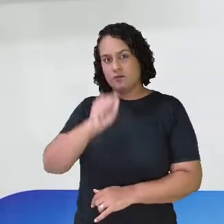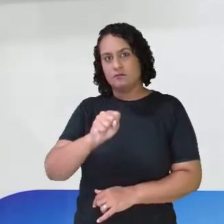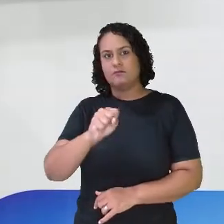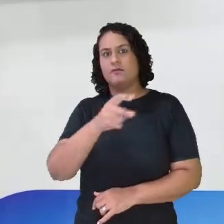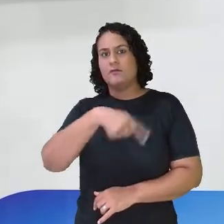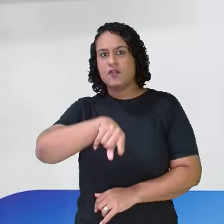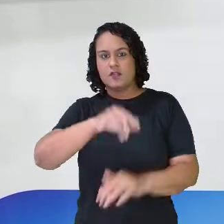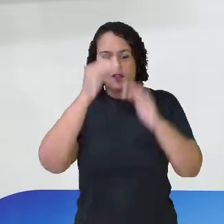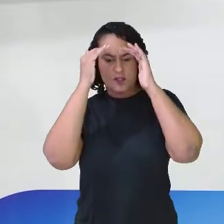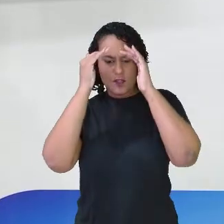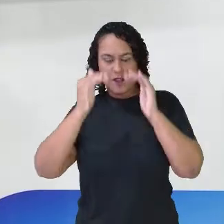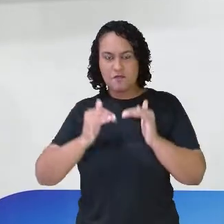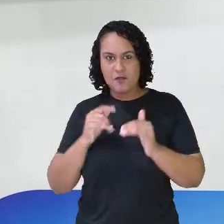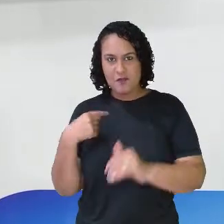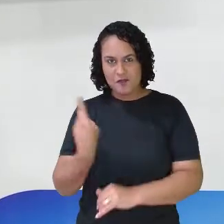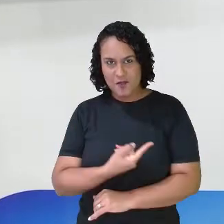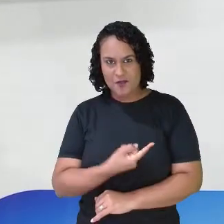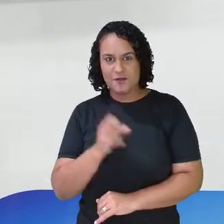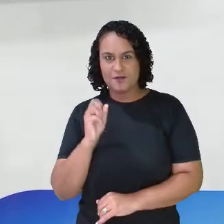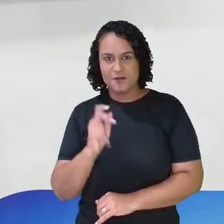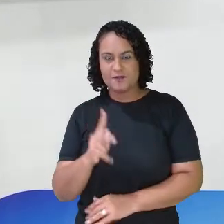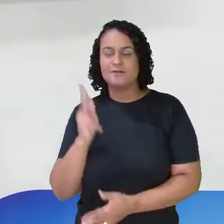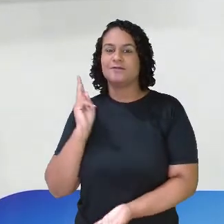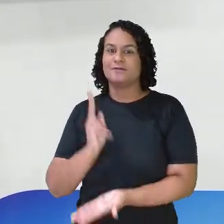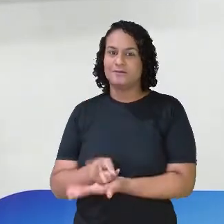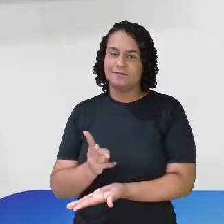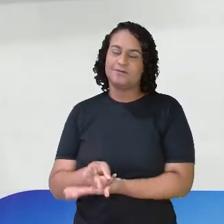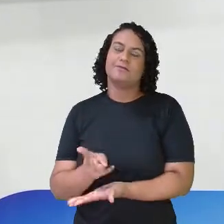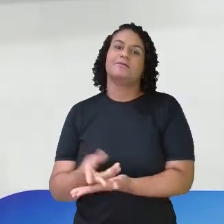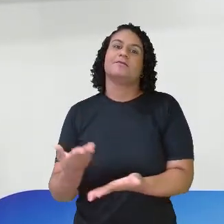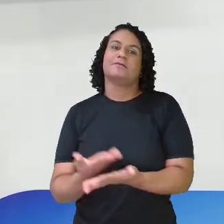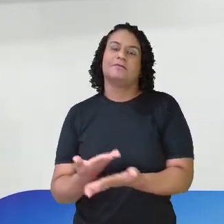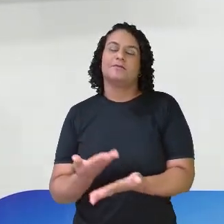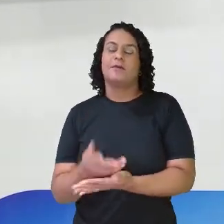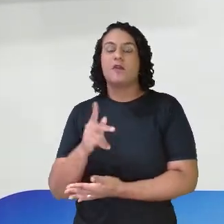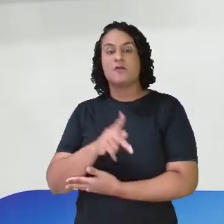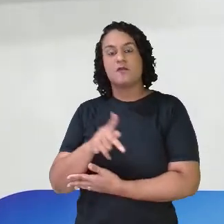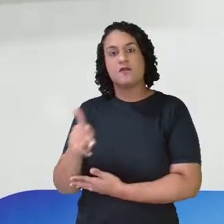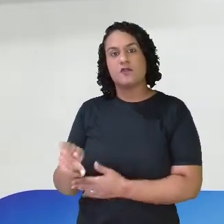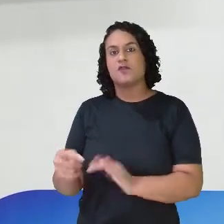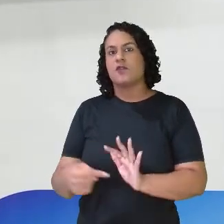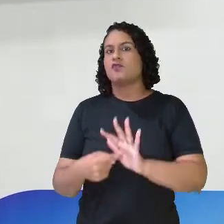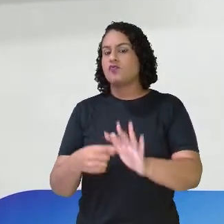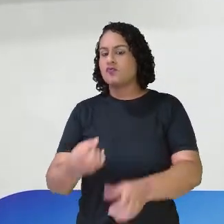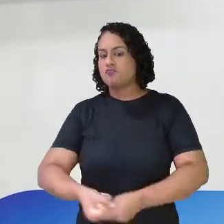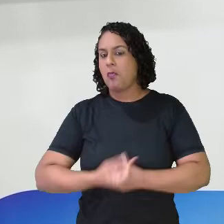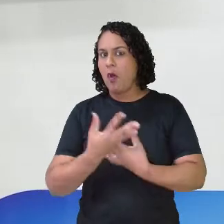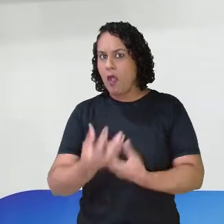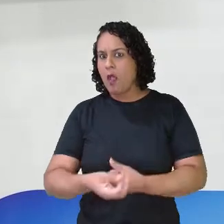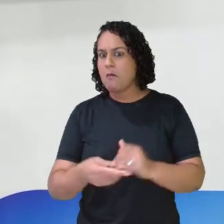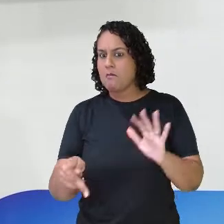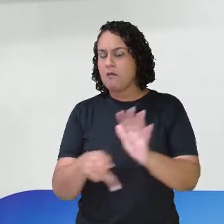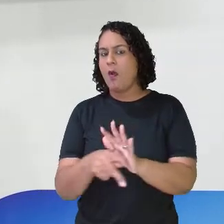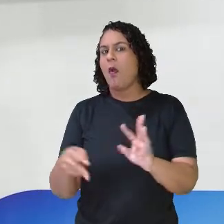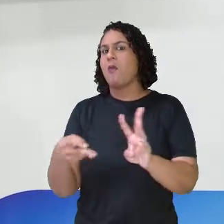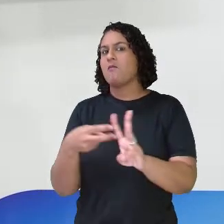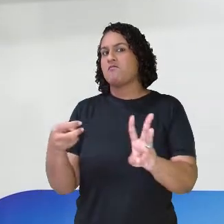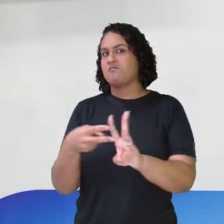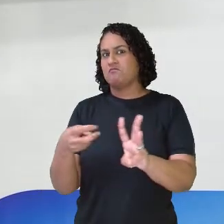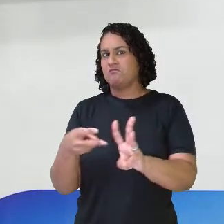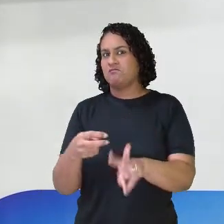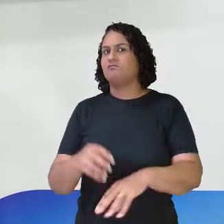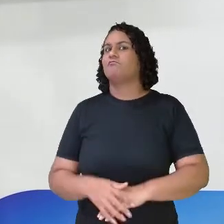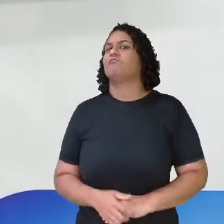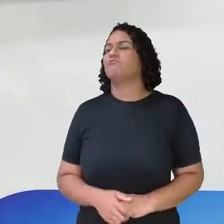tá? Mas vamos lá, vamos dar seguimento à nossa aula. A professora Abigail trouxe até poema indígena, né? Eu estava acompanhando,